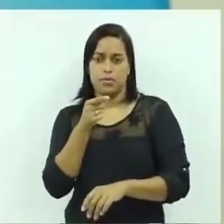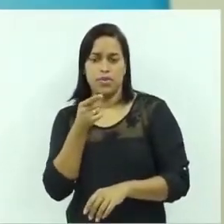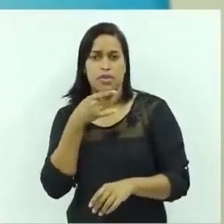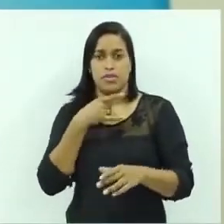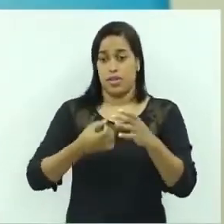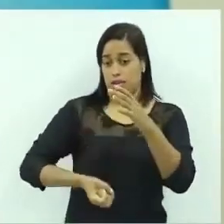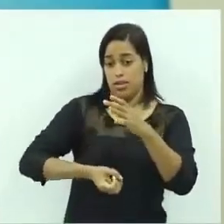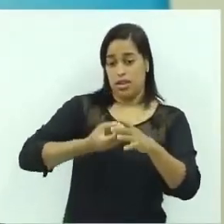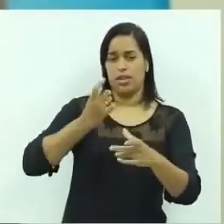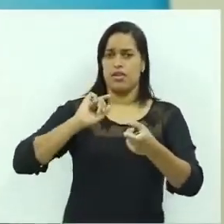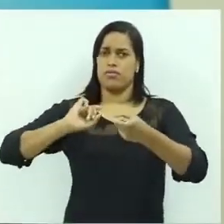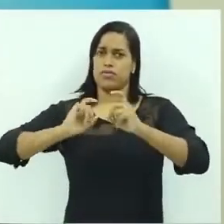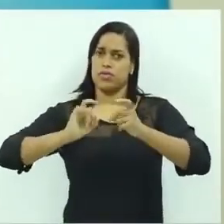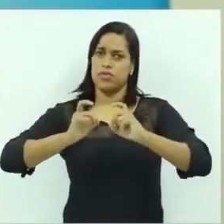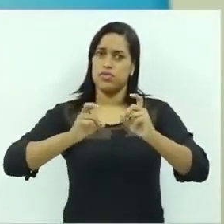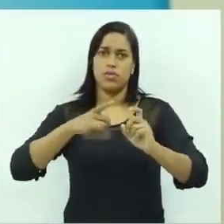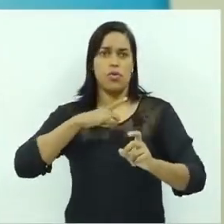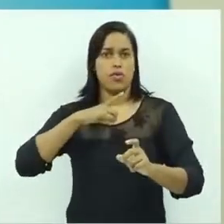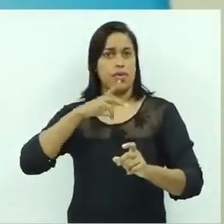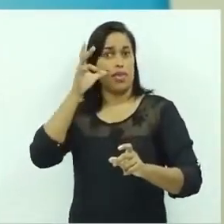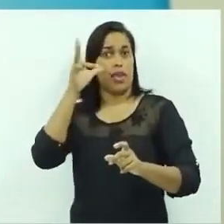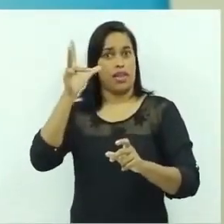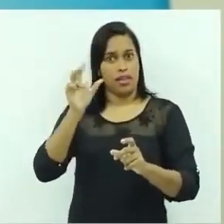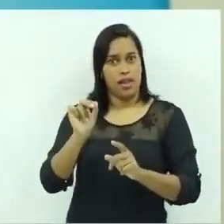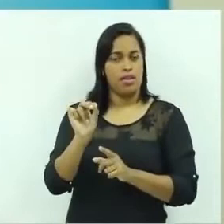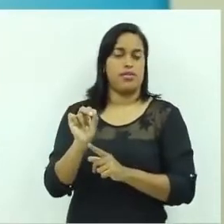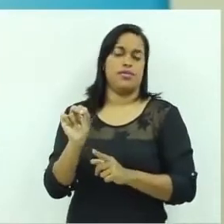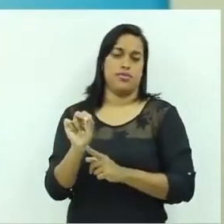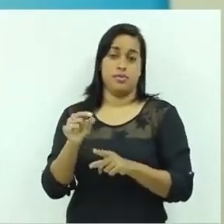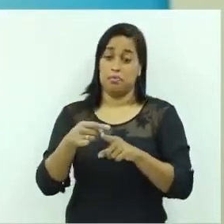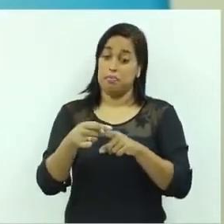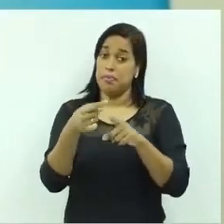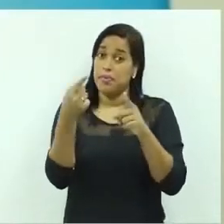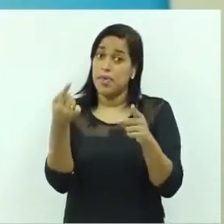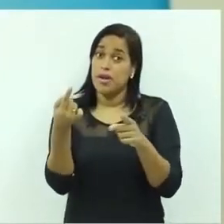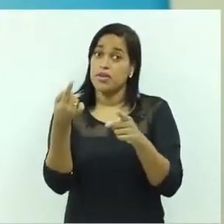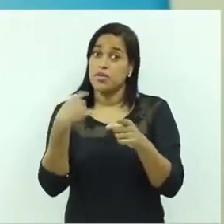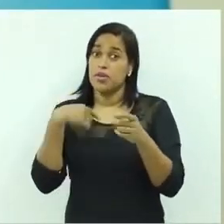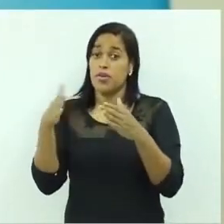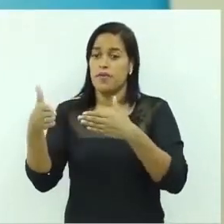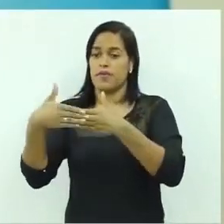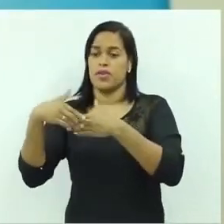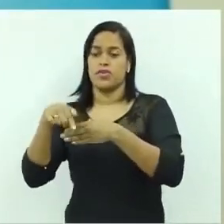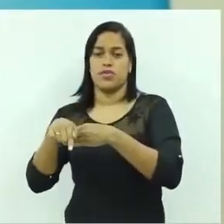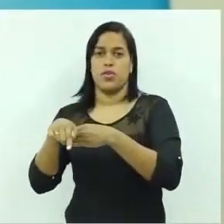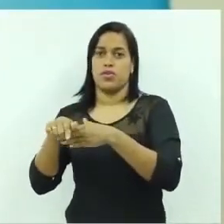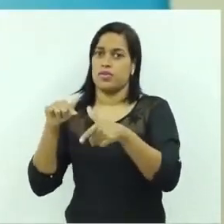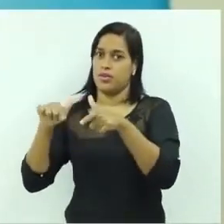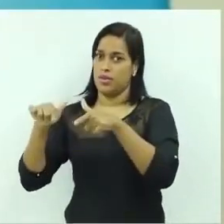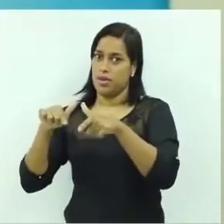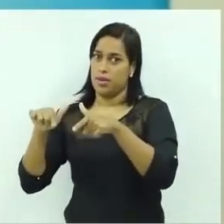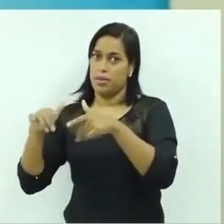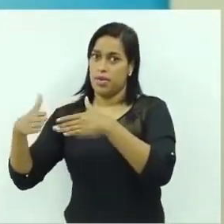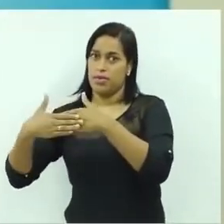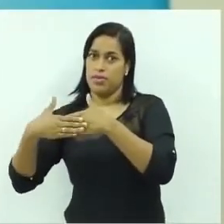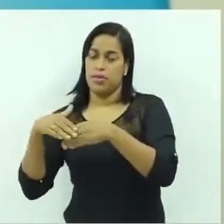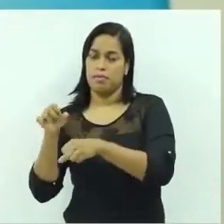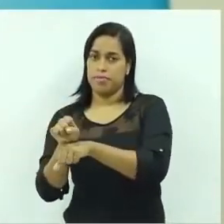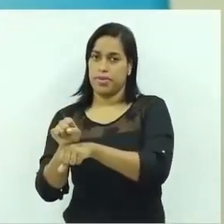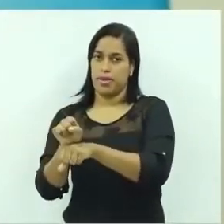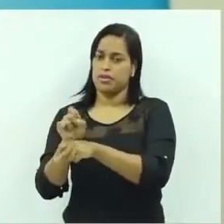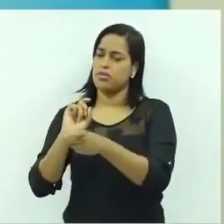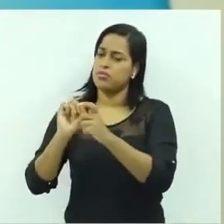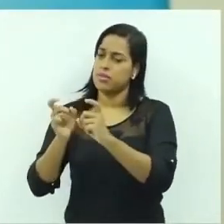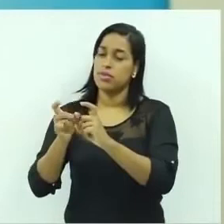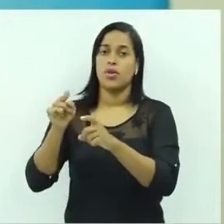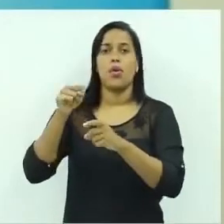gente é criativo, a gente tem ideias mirabolantes e maravilhosas, até a hora que a gente fechou aquela versão. Fechou aquela versão, a gente para de